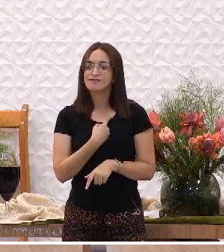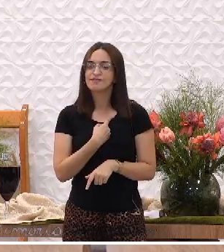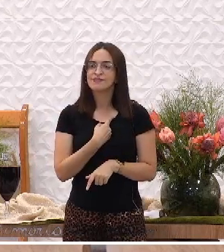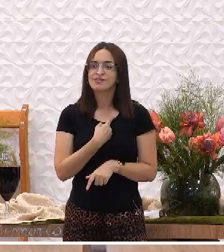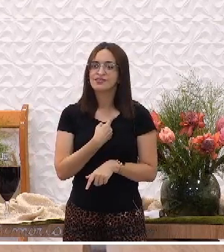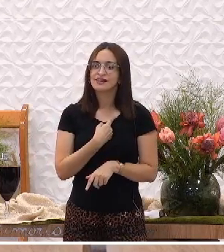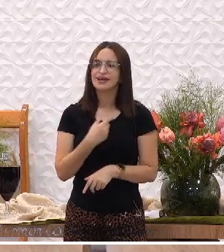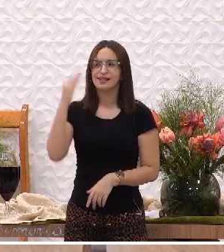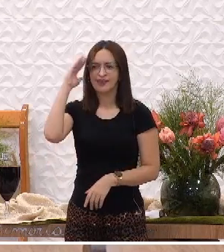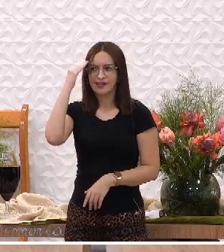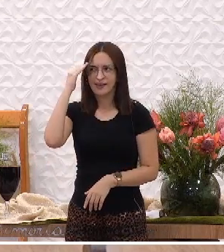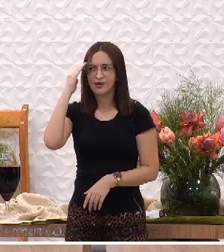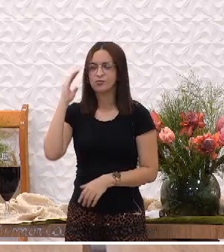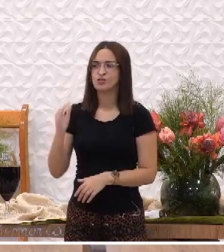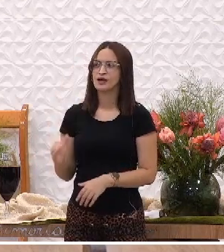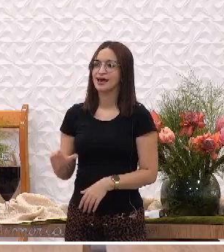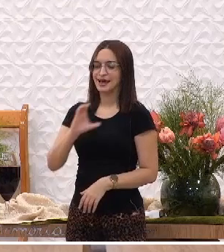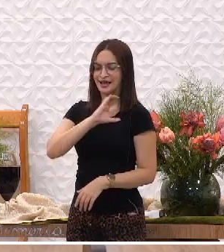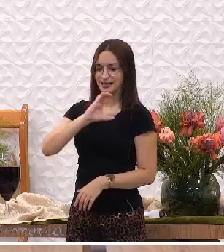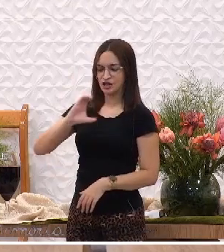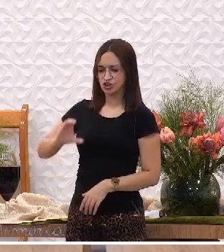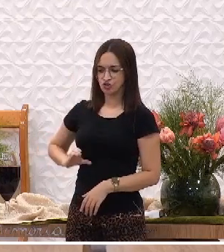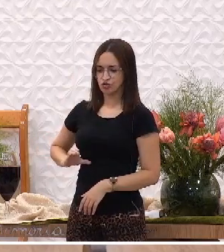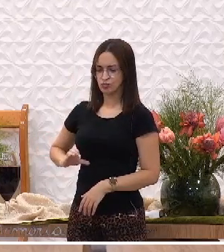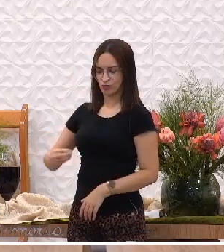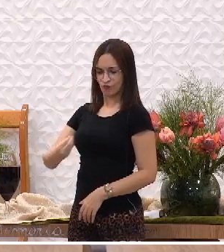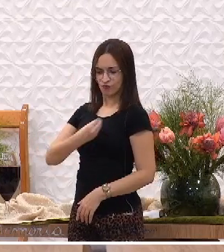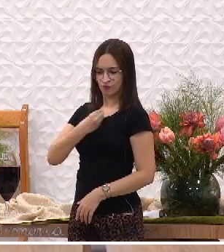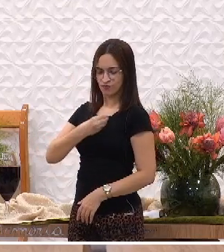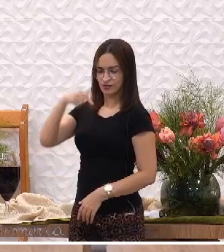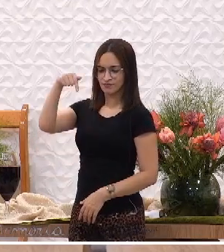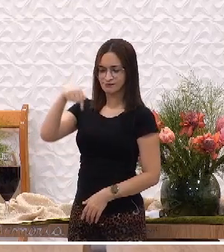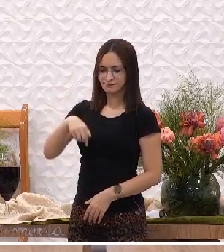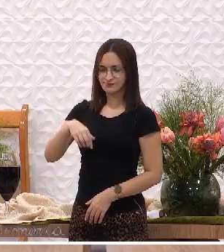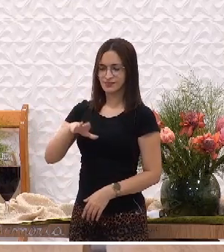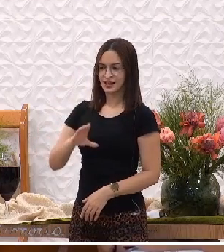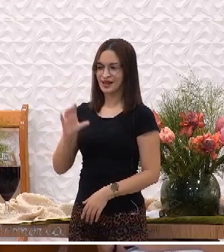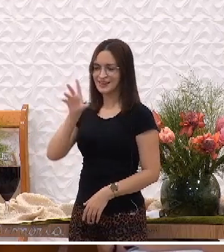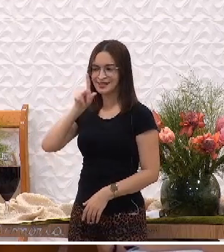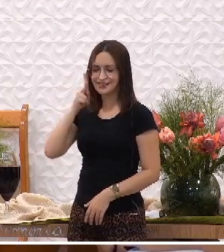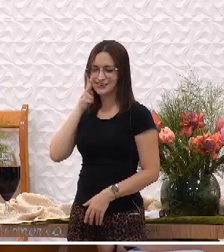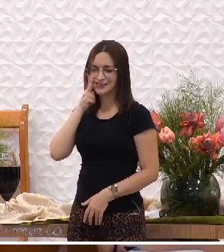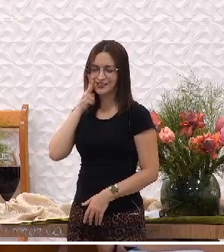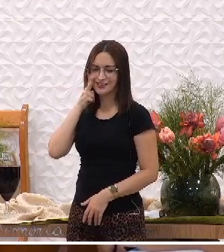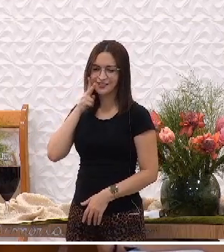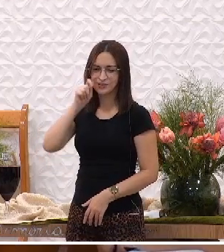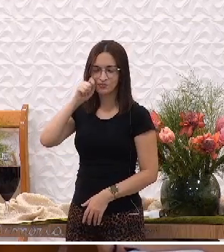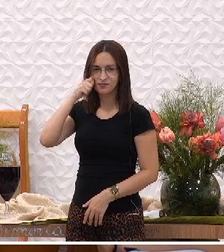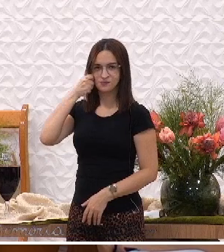está realmente presente na ceia. E aí, talvez, por exemplo, a Bia que está ali, que já teve aula da